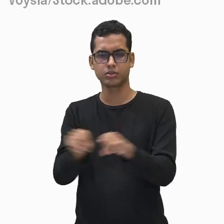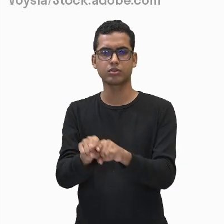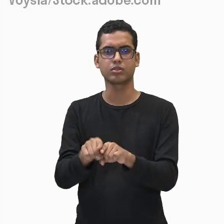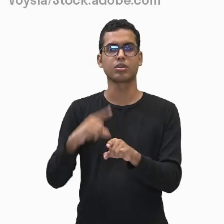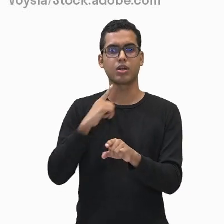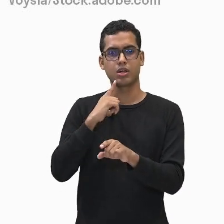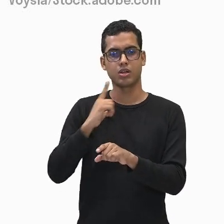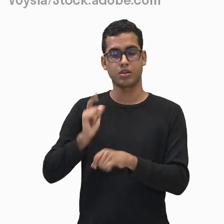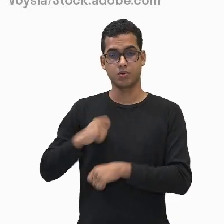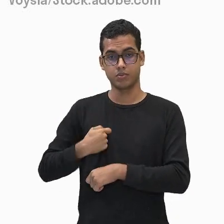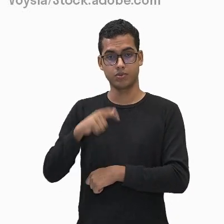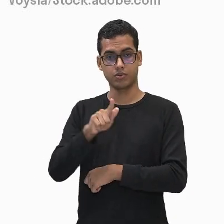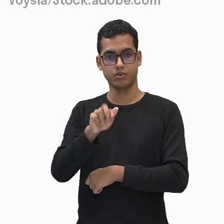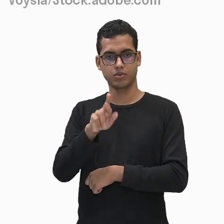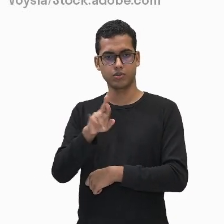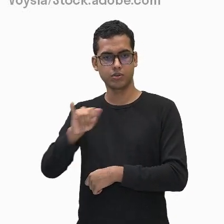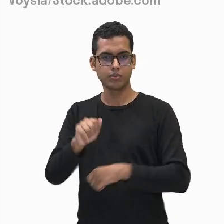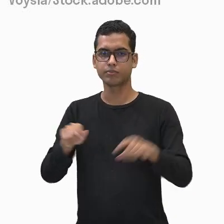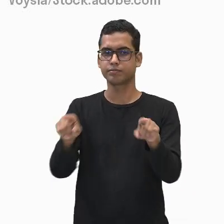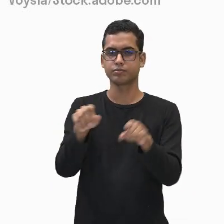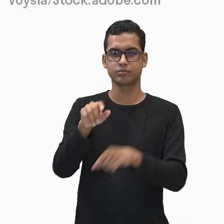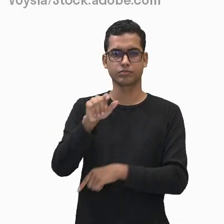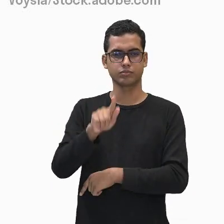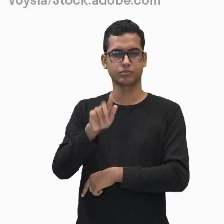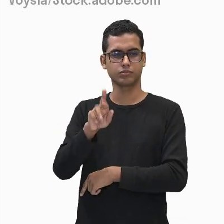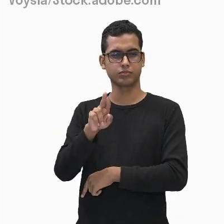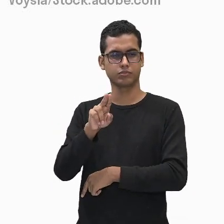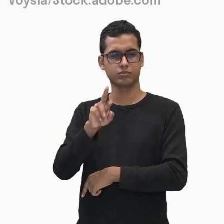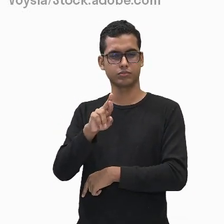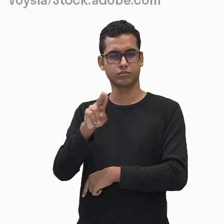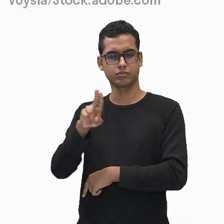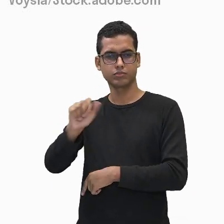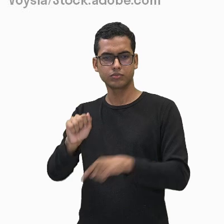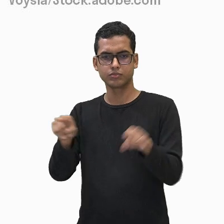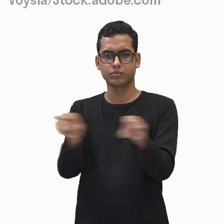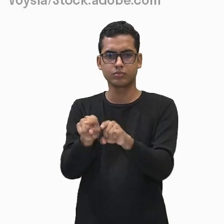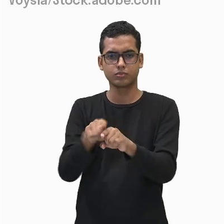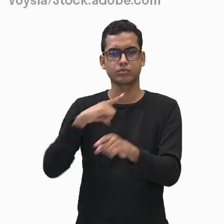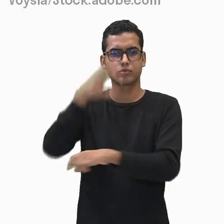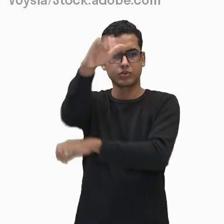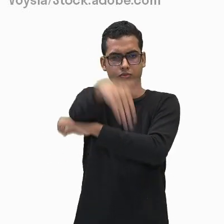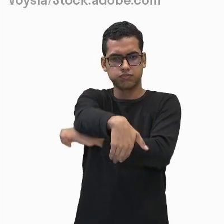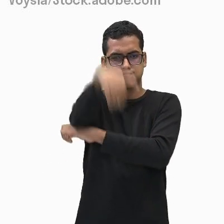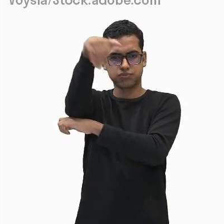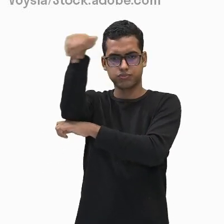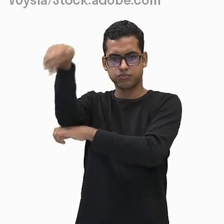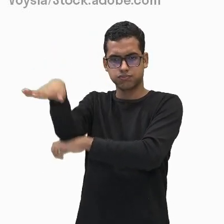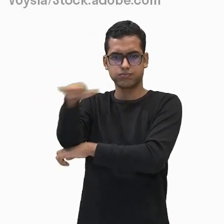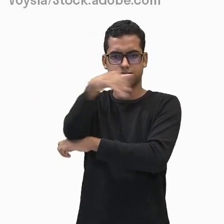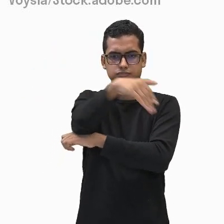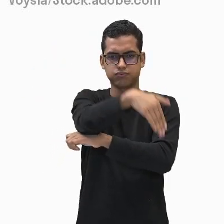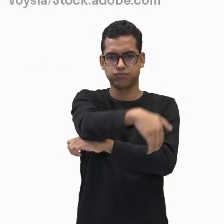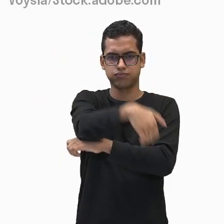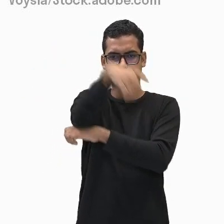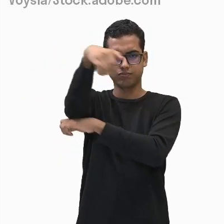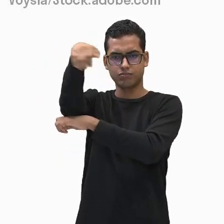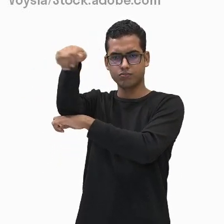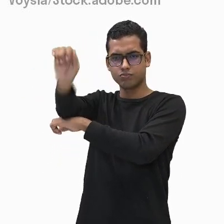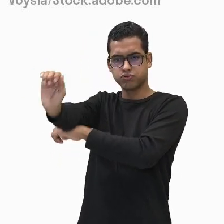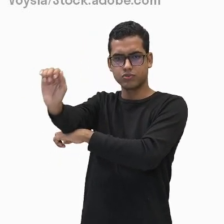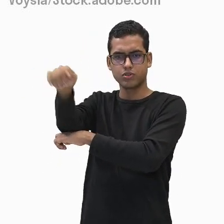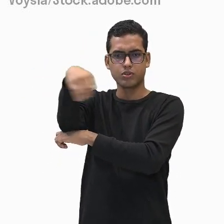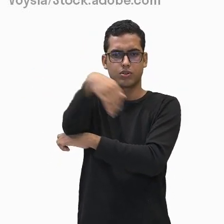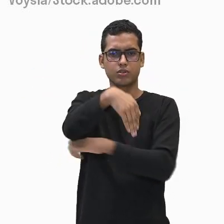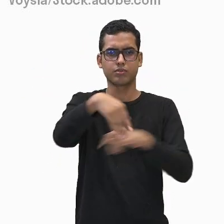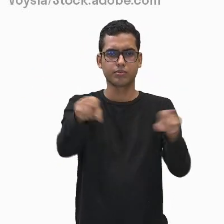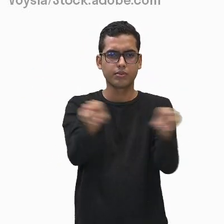o solo, né? Temos o maestro de construção, que é o mestre de obras presente ali na área